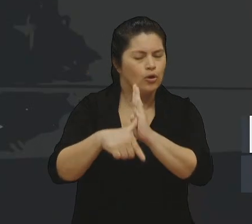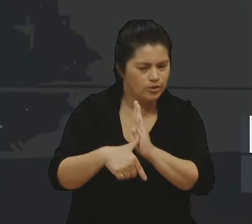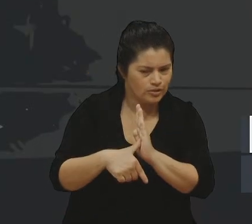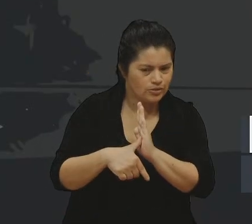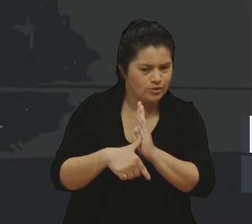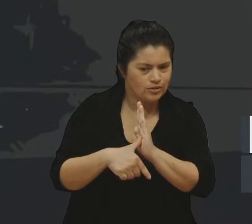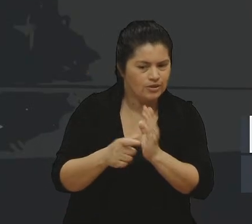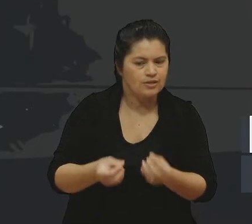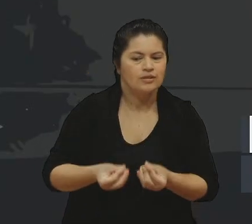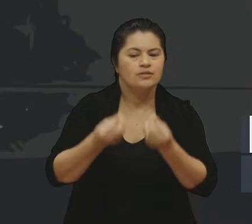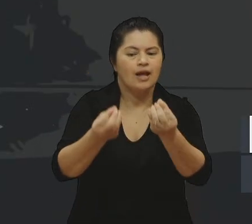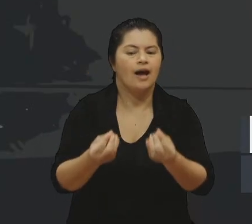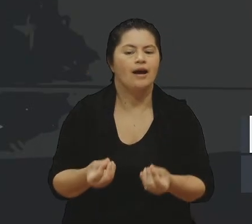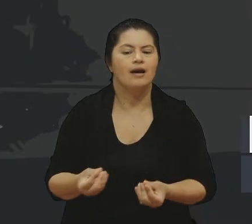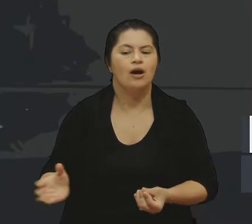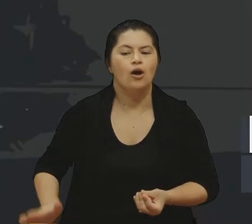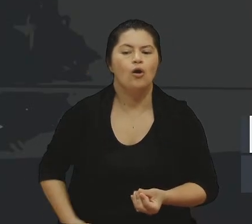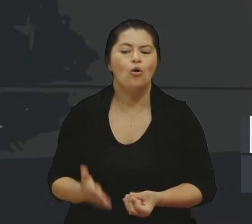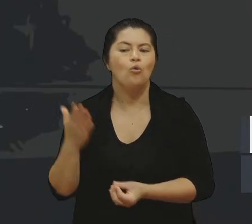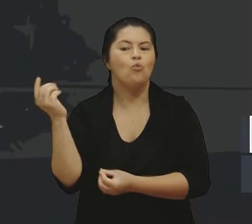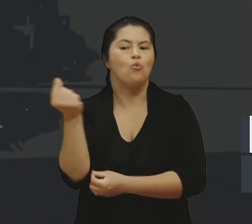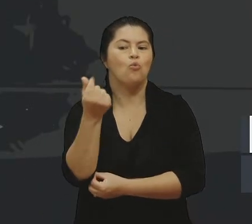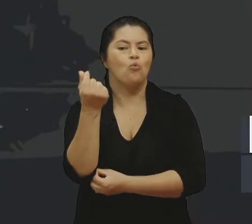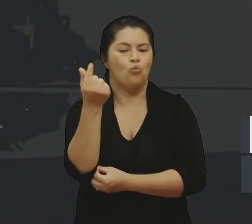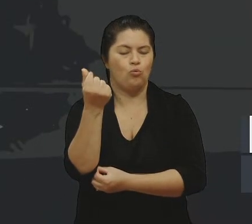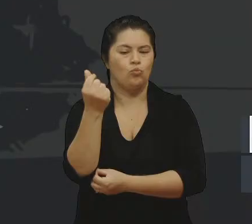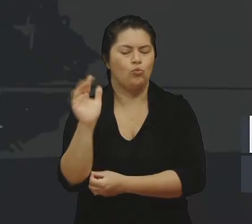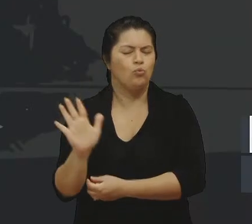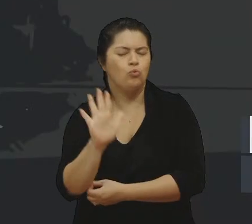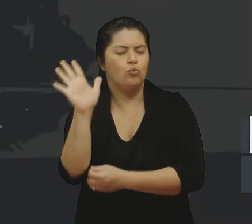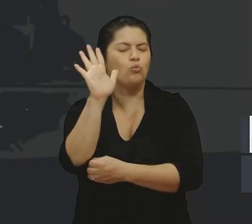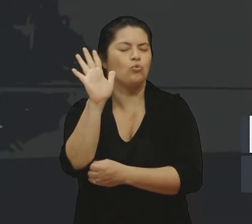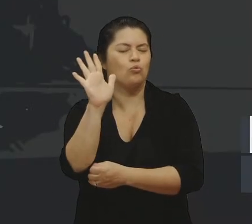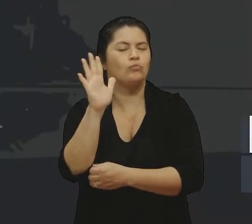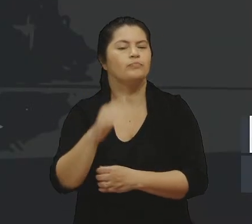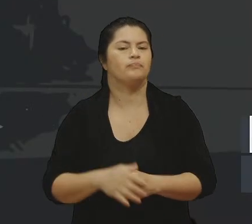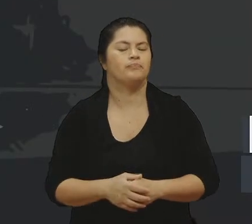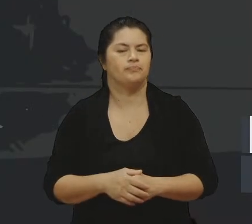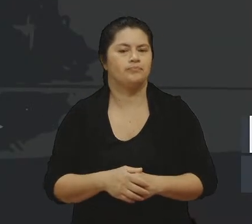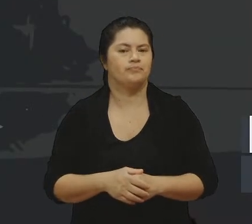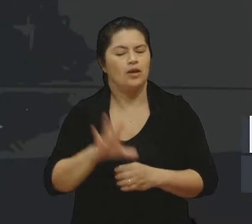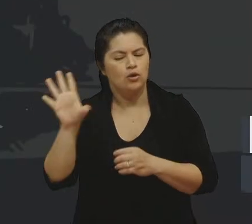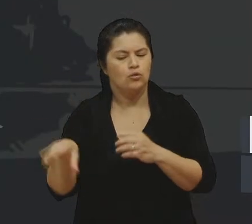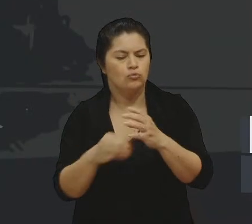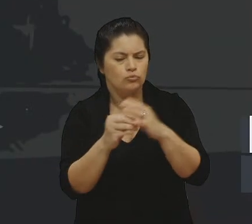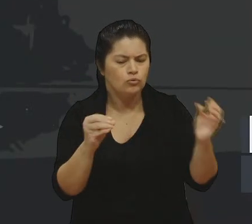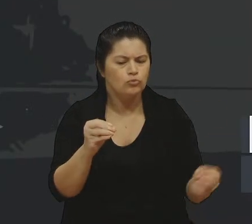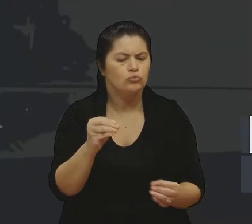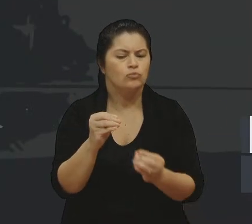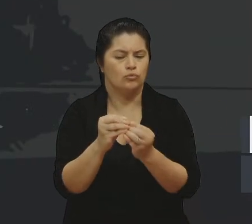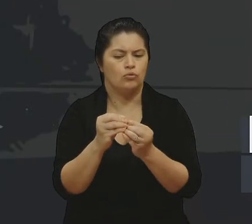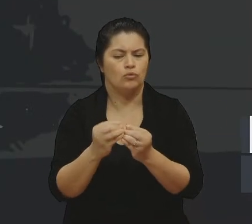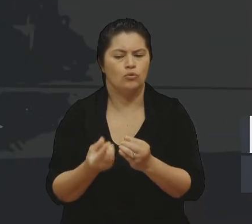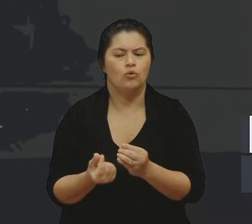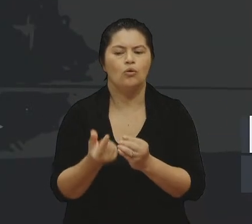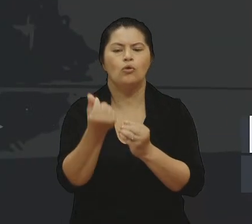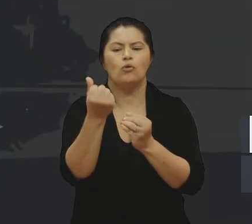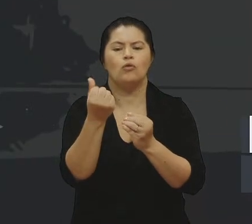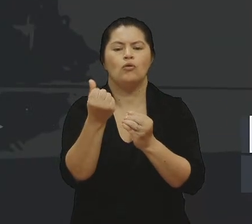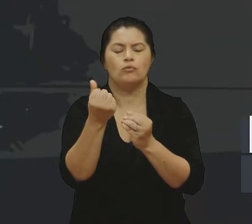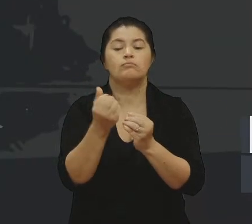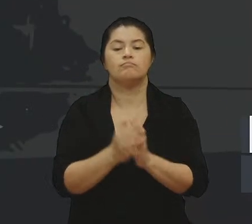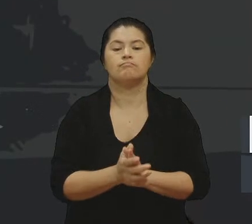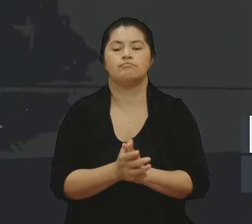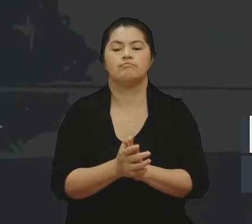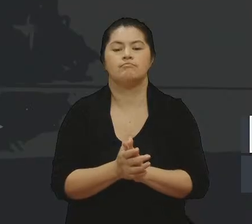riqueza. Não é à toa que ele traz toda essa tradução para depois complementar com a riqueza financeira. Ser